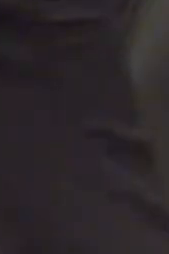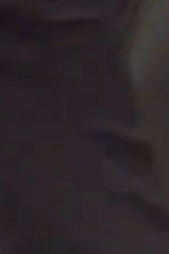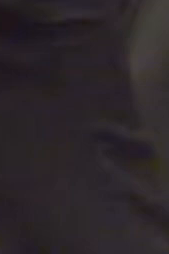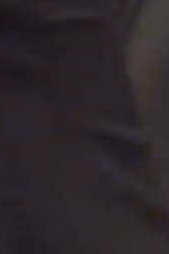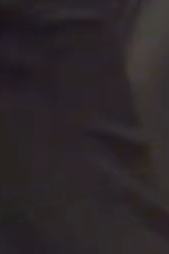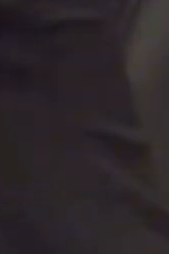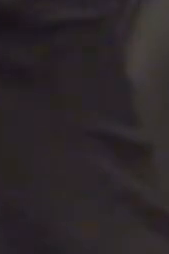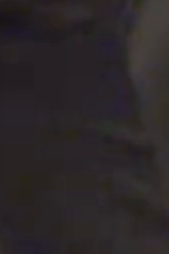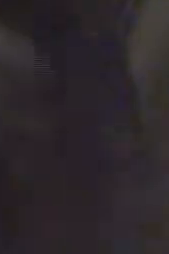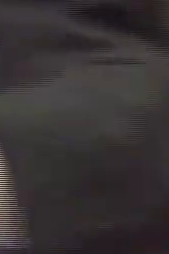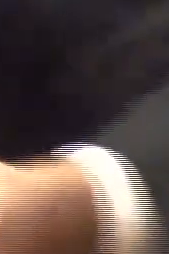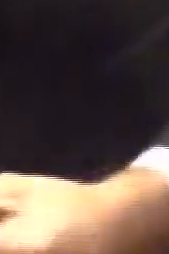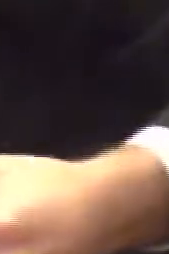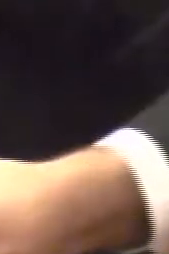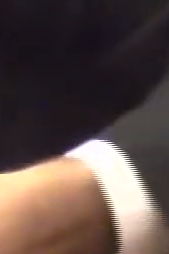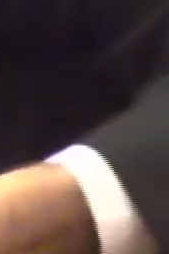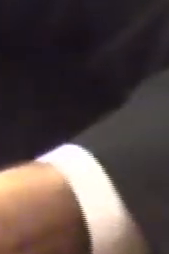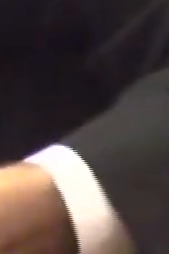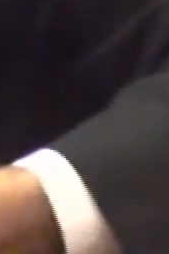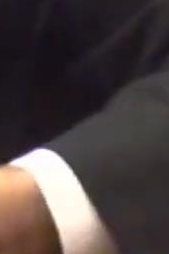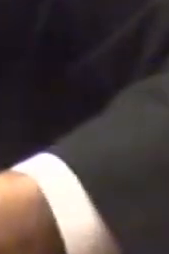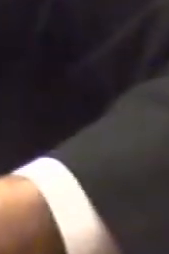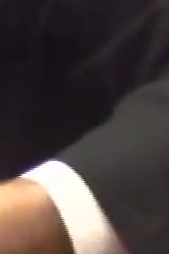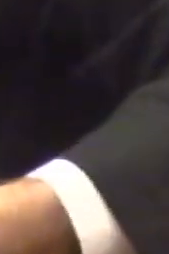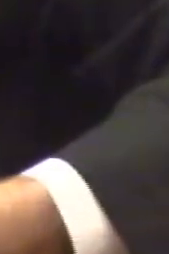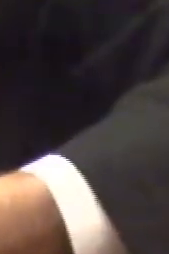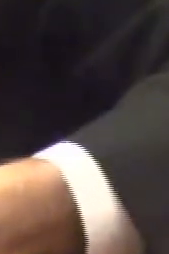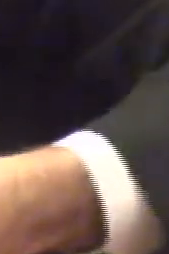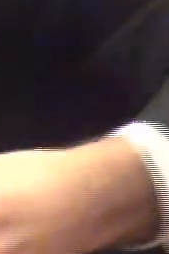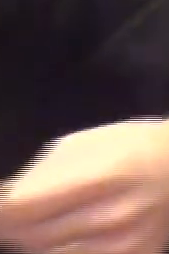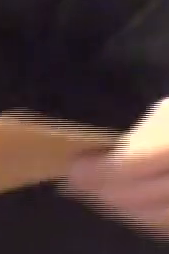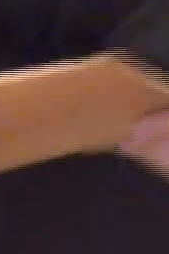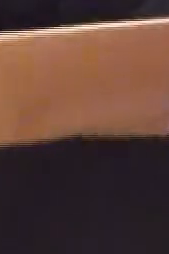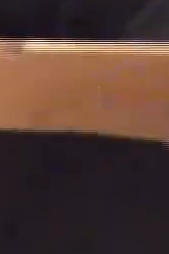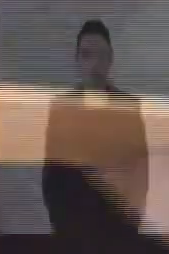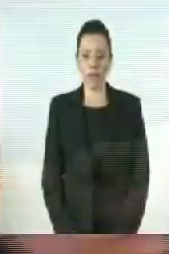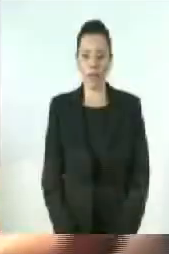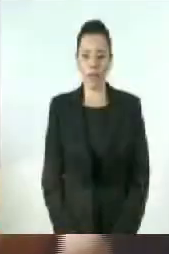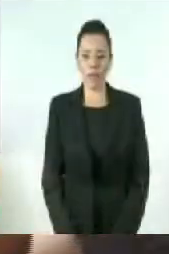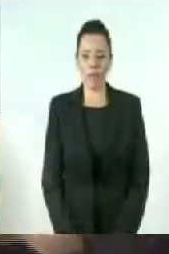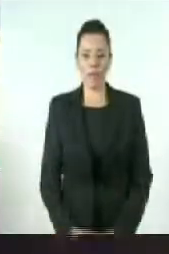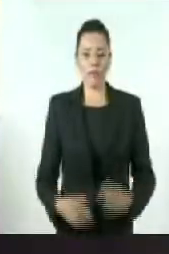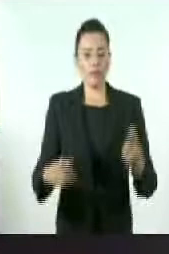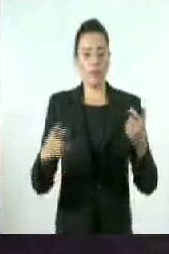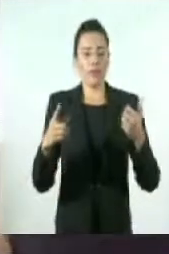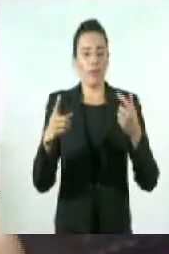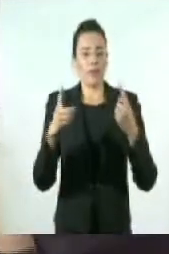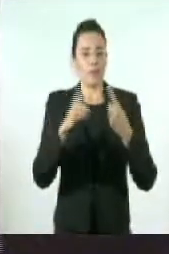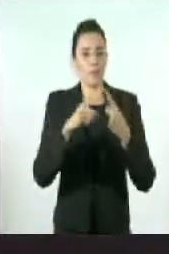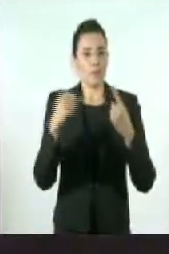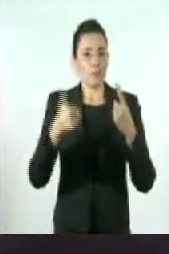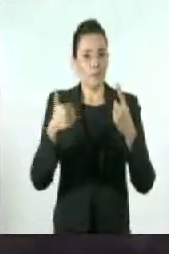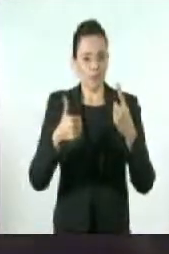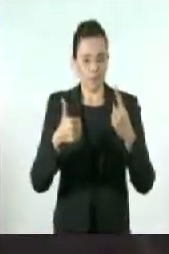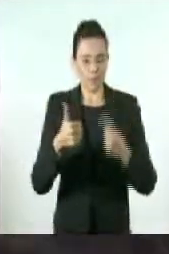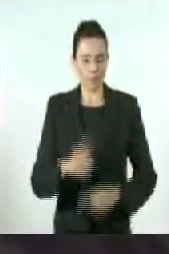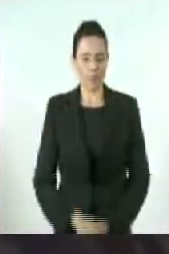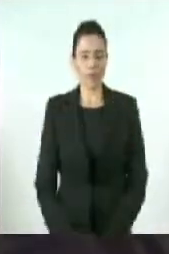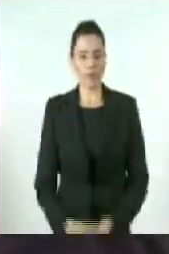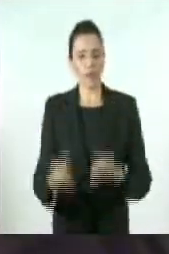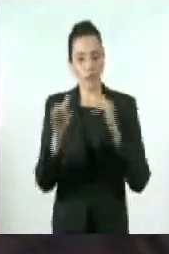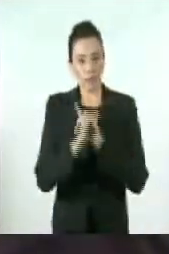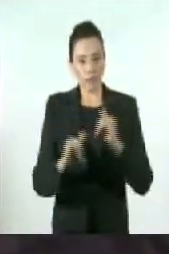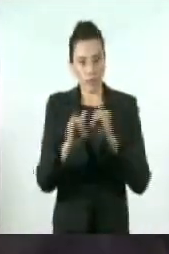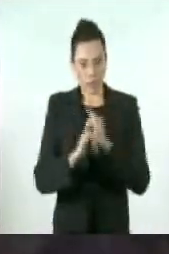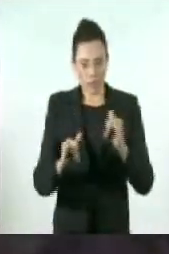Primeiro, essa informação que Vossa Excelência solicitou, é a empresa Classe, que realmente substituiu a empresa NewServe,